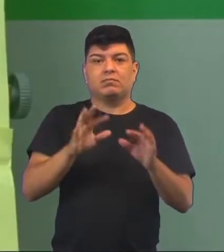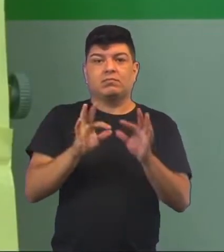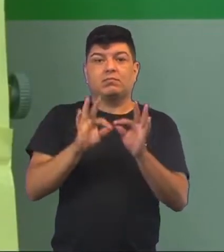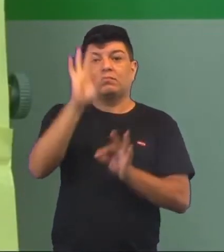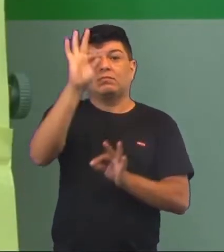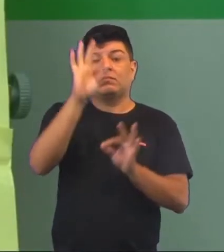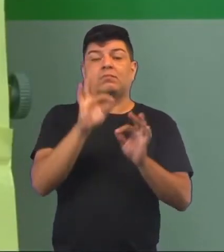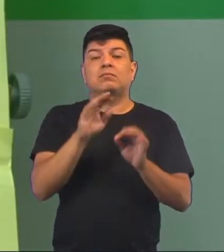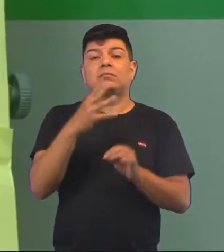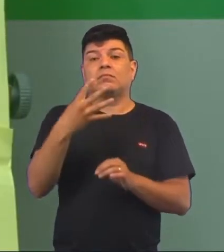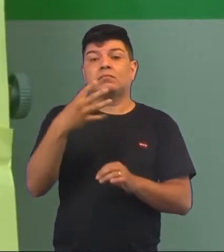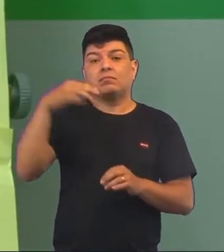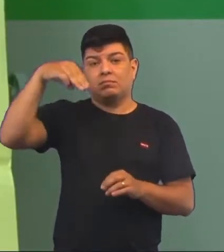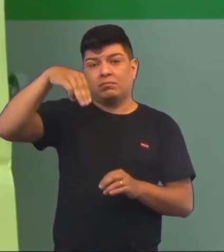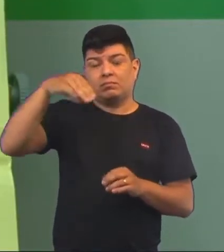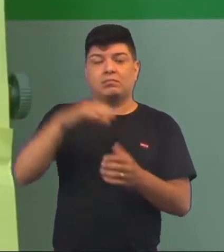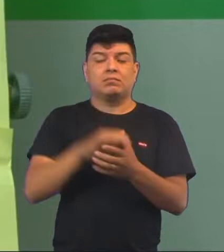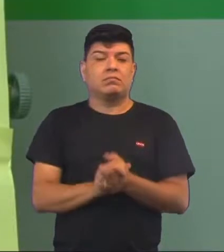4 metros.